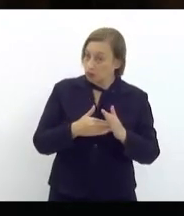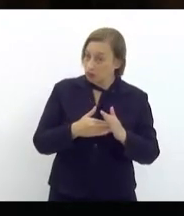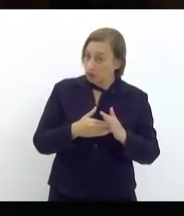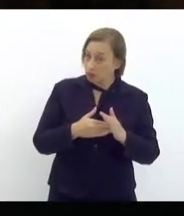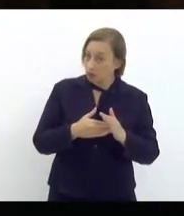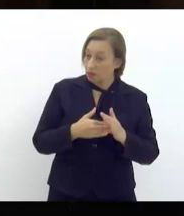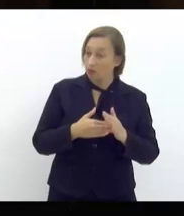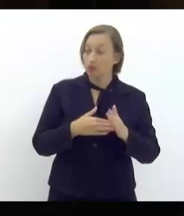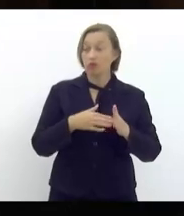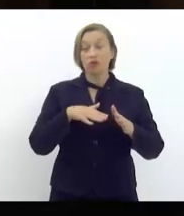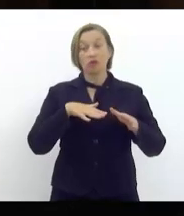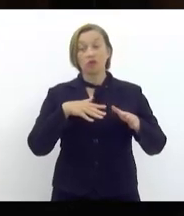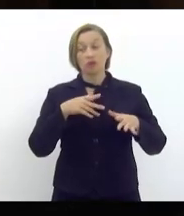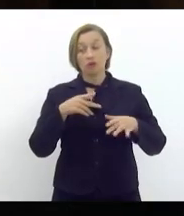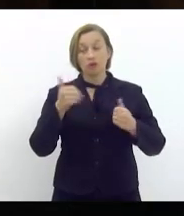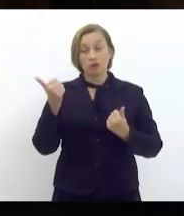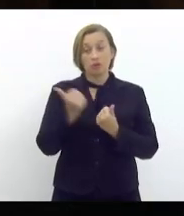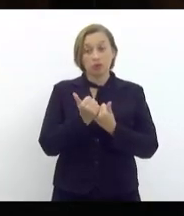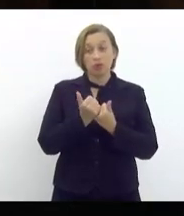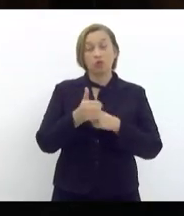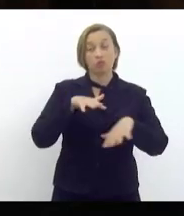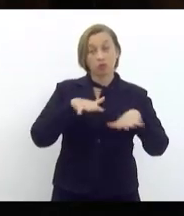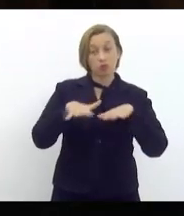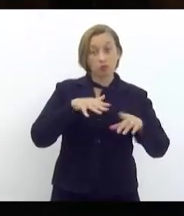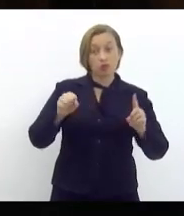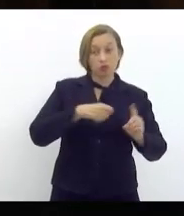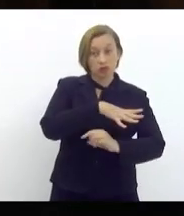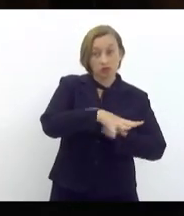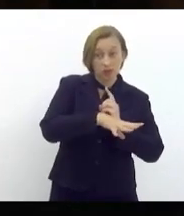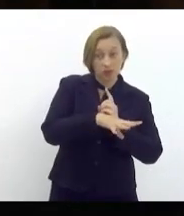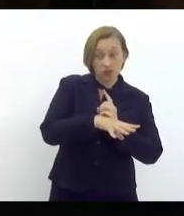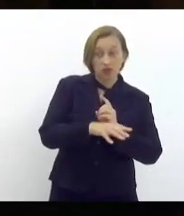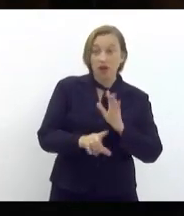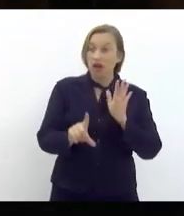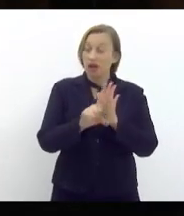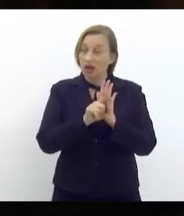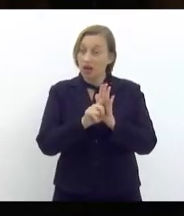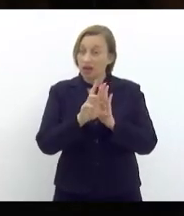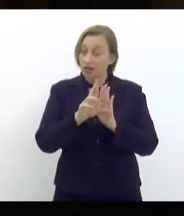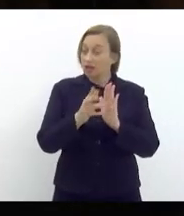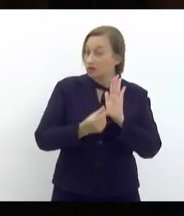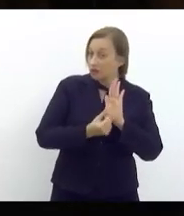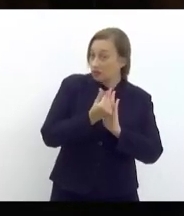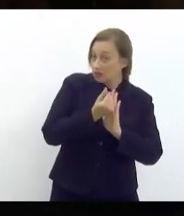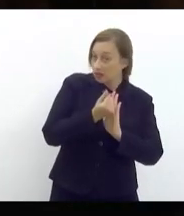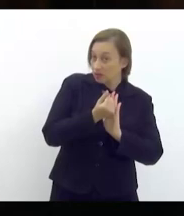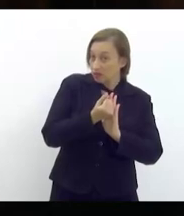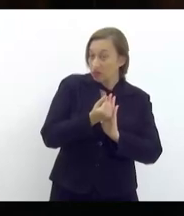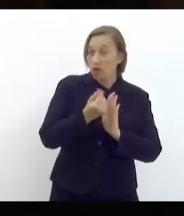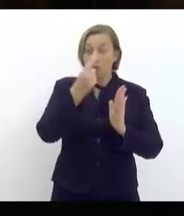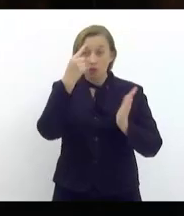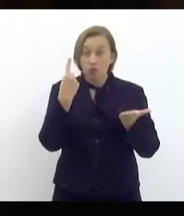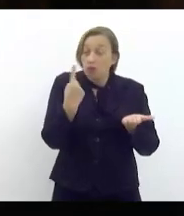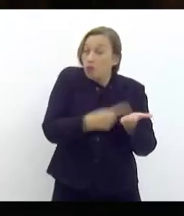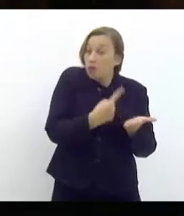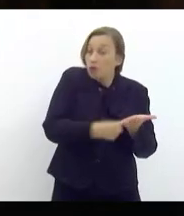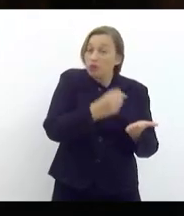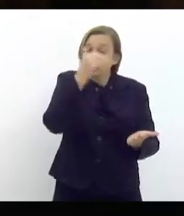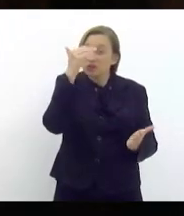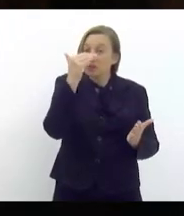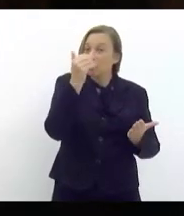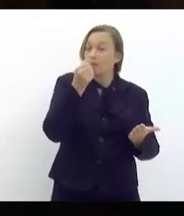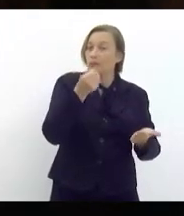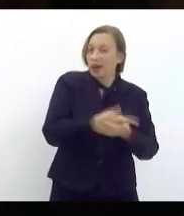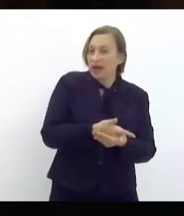social apresentar na lei de diretrizes orçamentárias compromisso de priorização do pagamento do piso